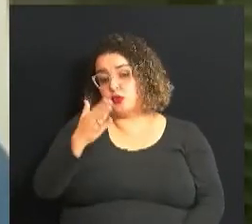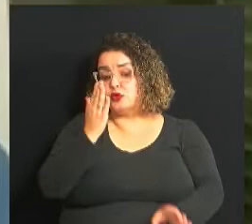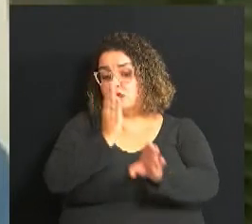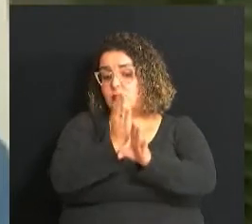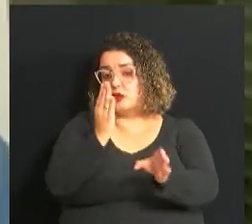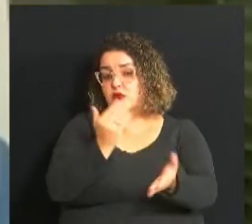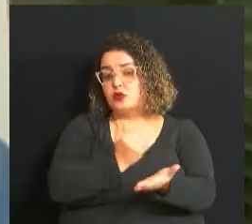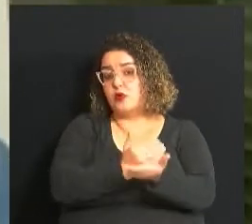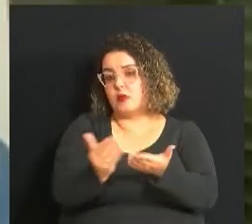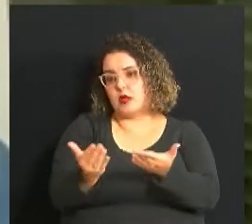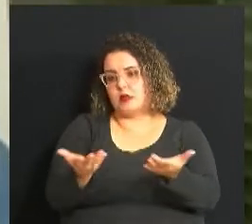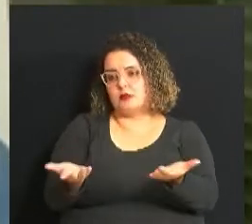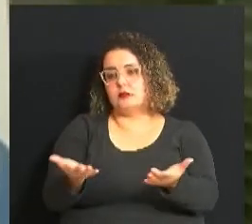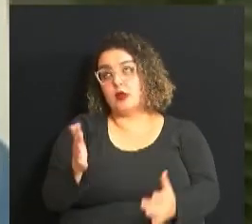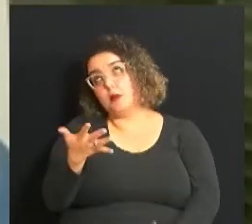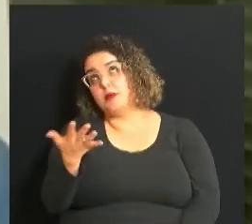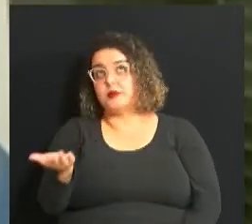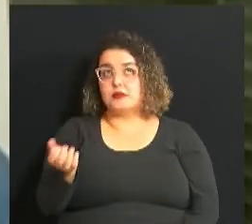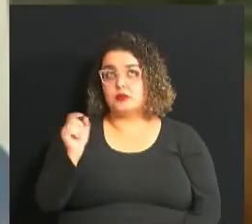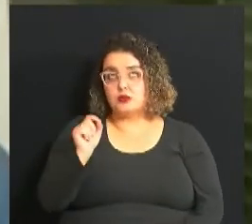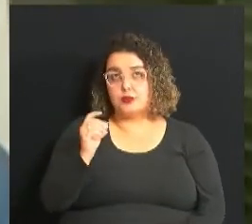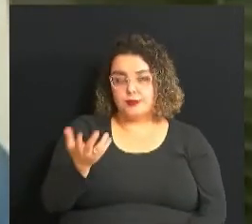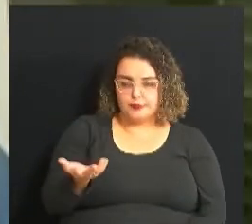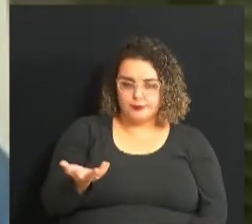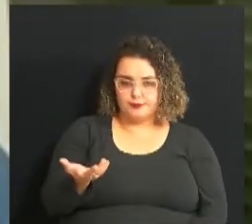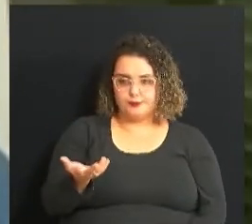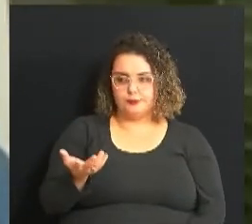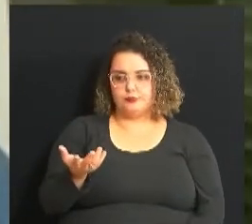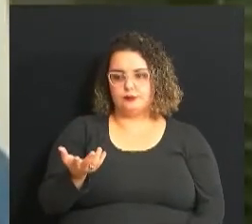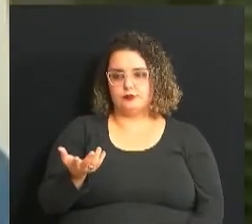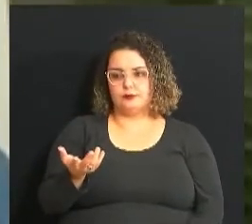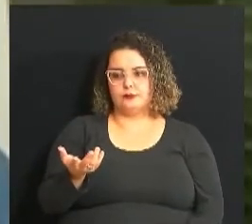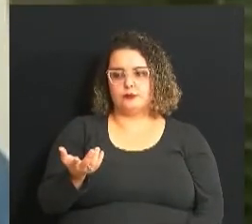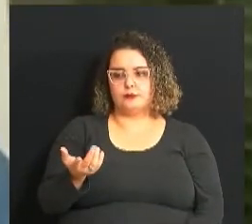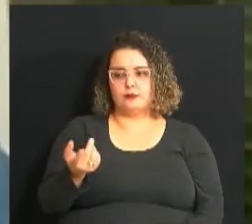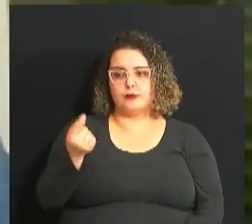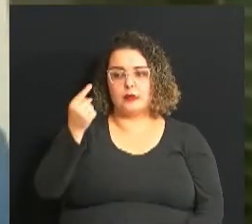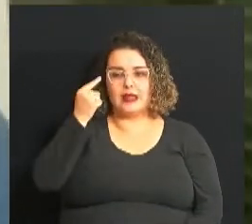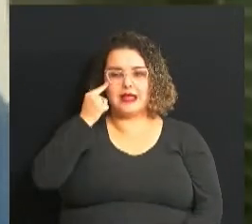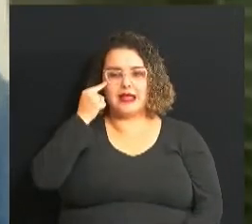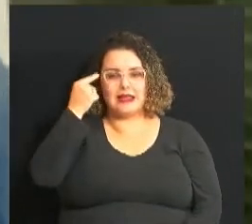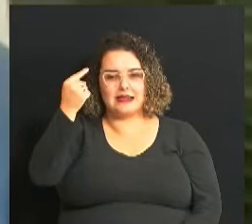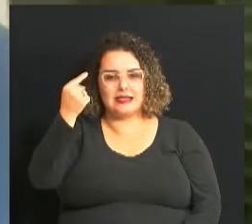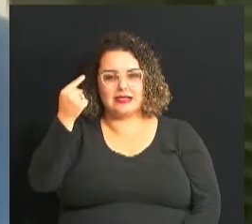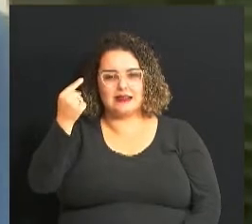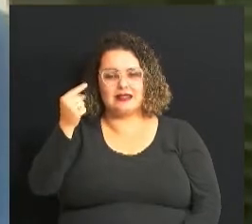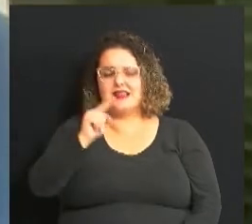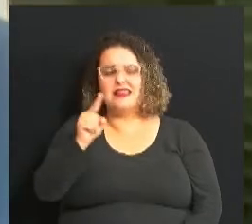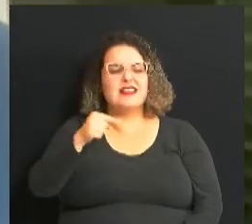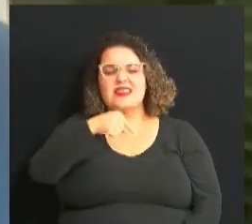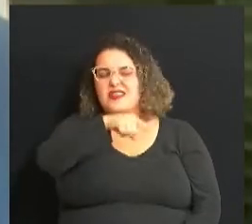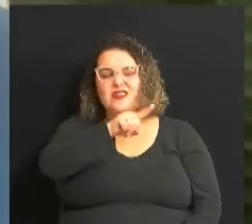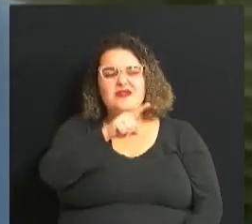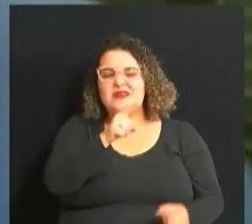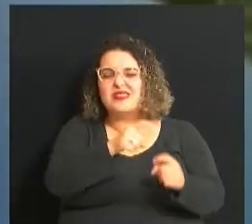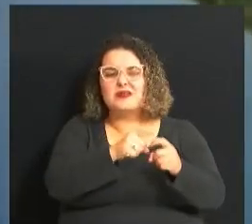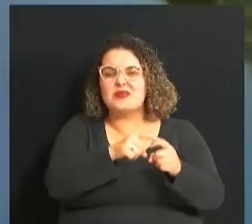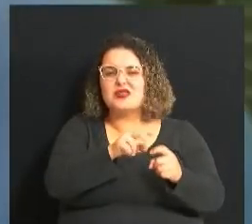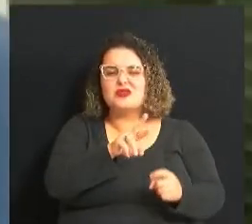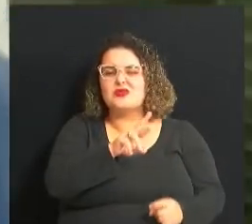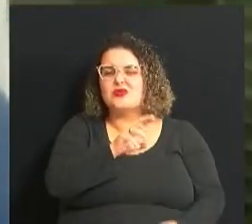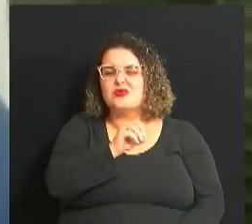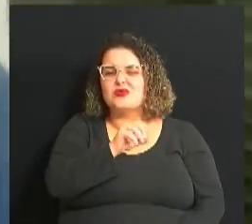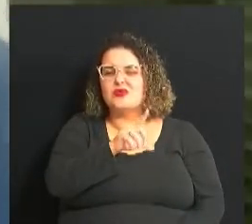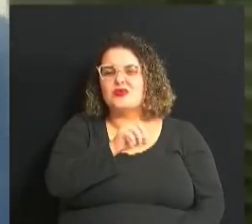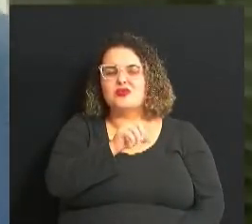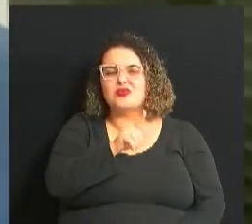menos assim. Os que atacam a ideia de procurar um médico ou um urologista, por exemplo, para fazer